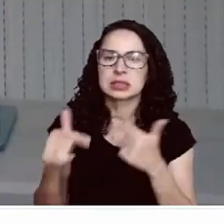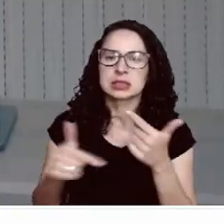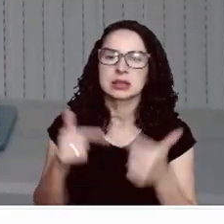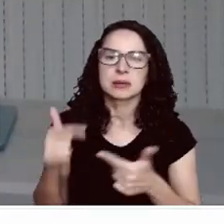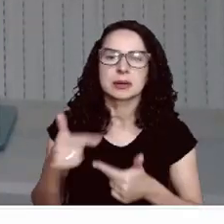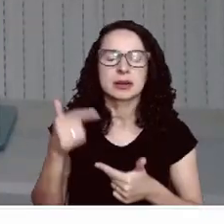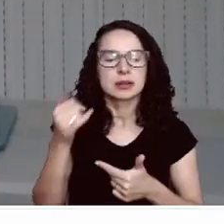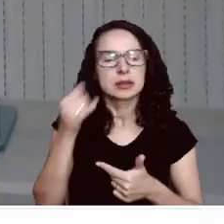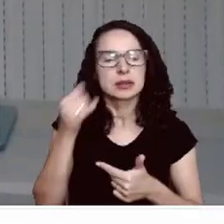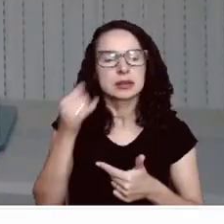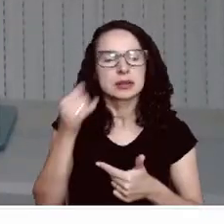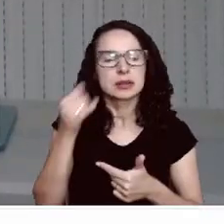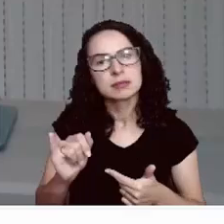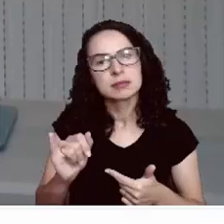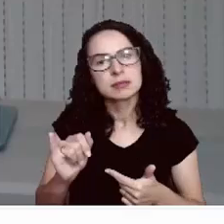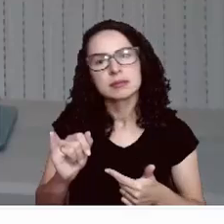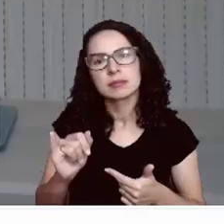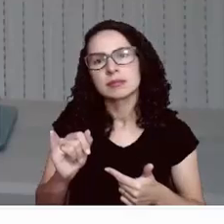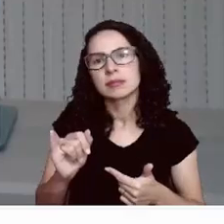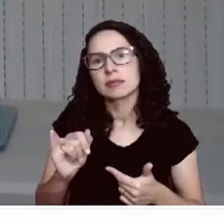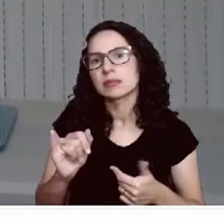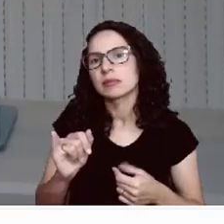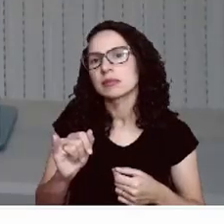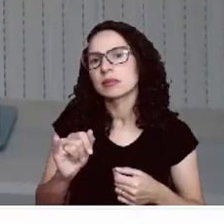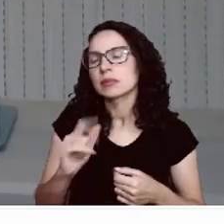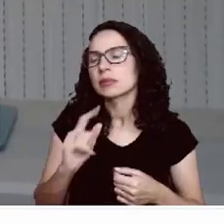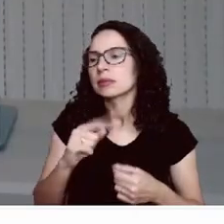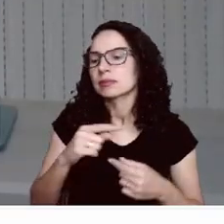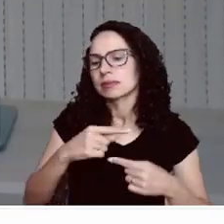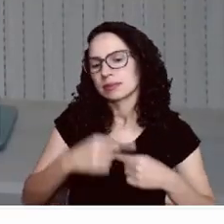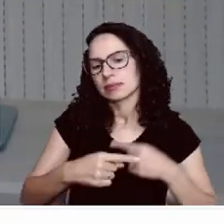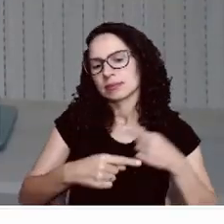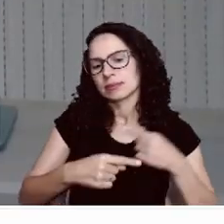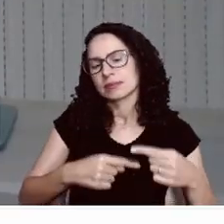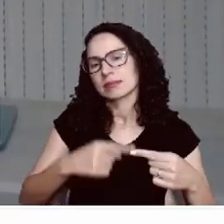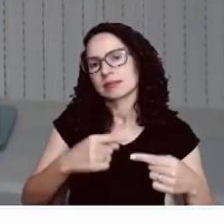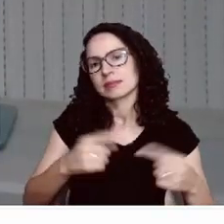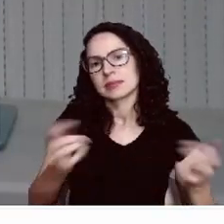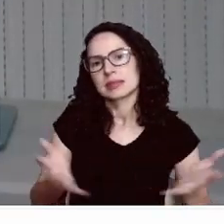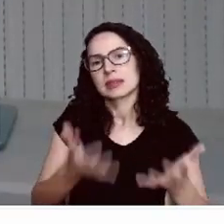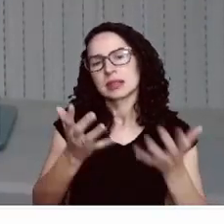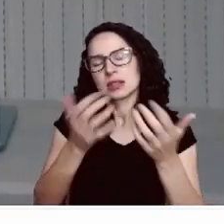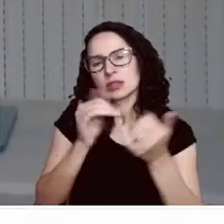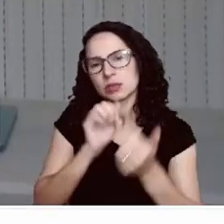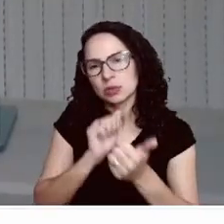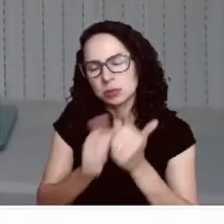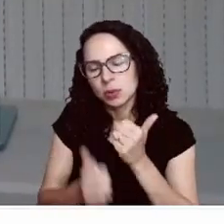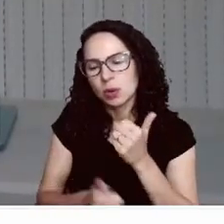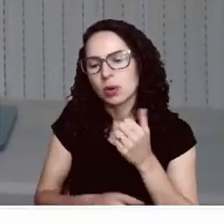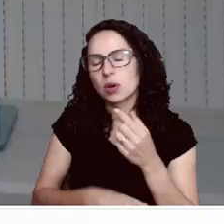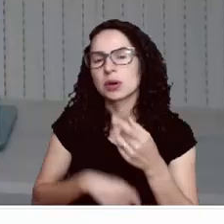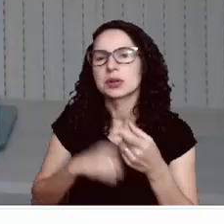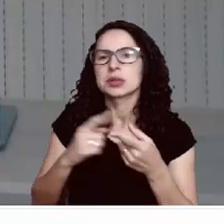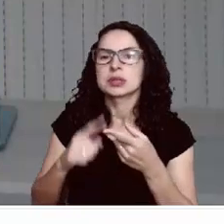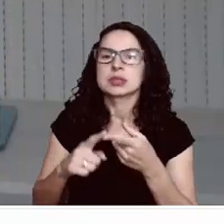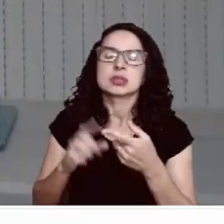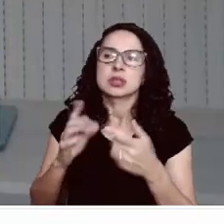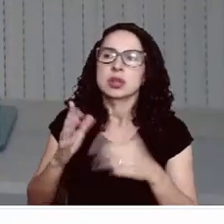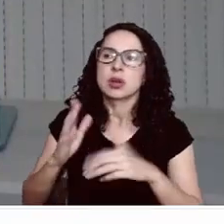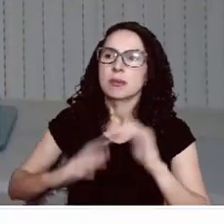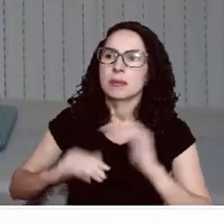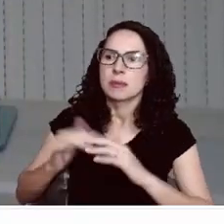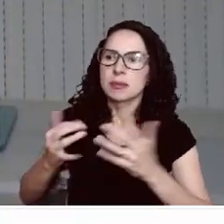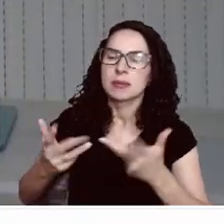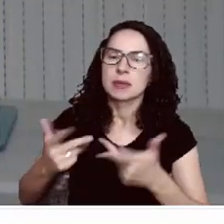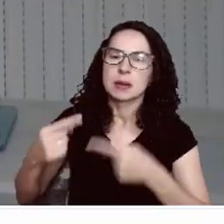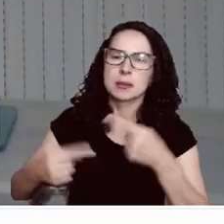uma coisa puxa a outra, né? O incentivo ao esporte, né? A gente não só praticar políticas